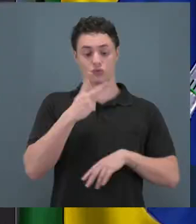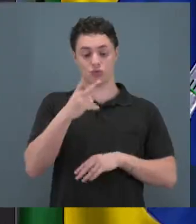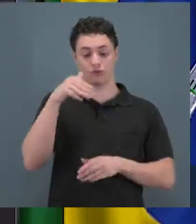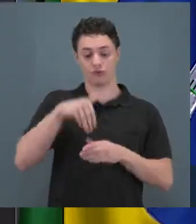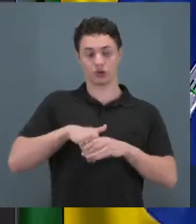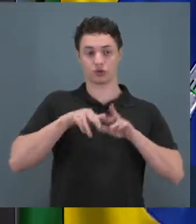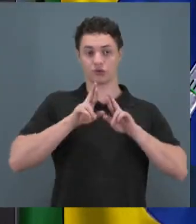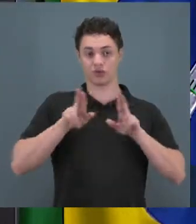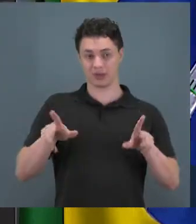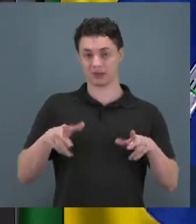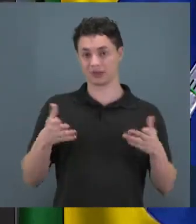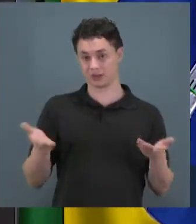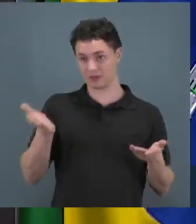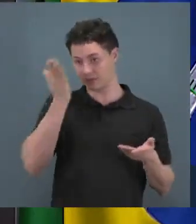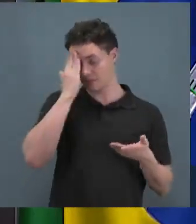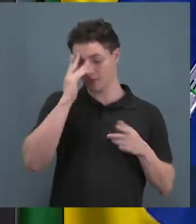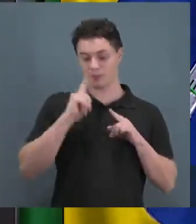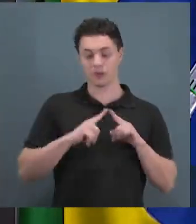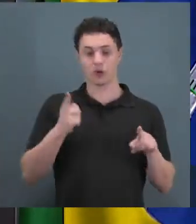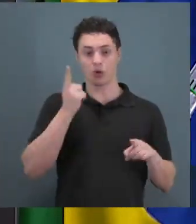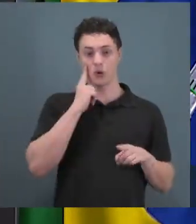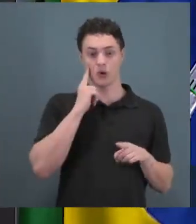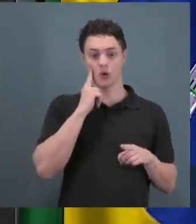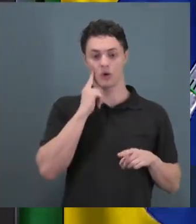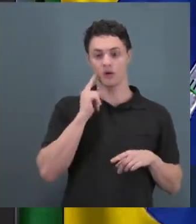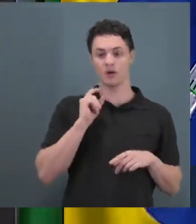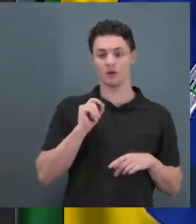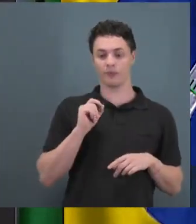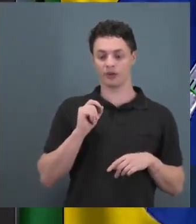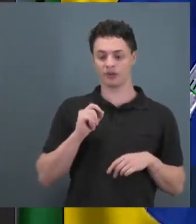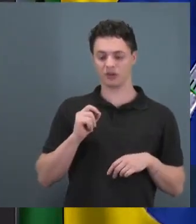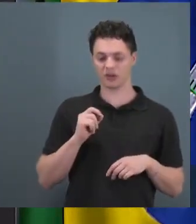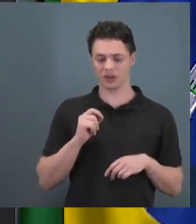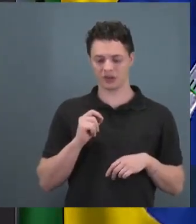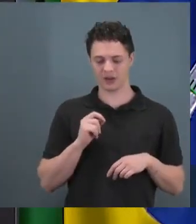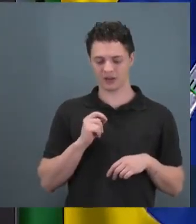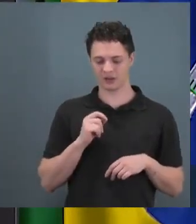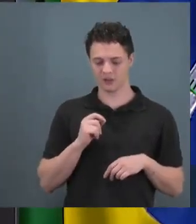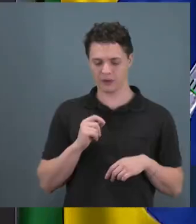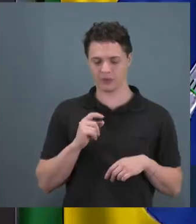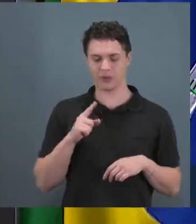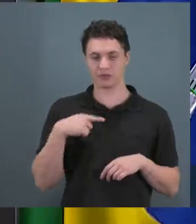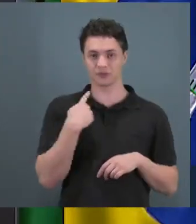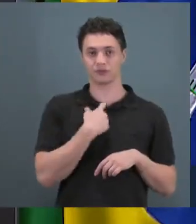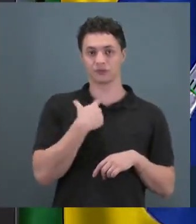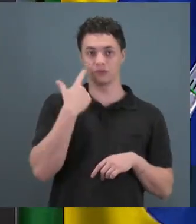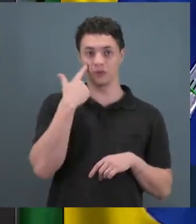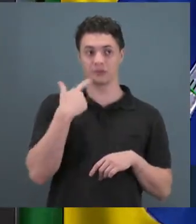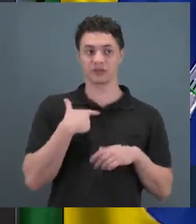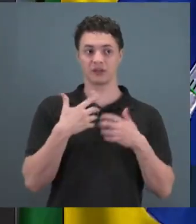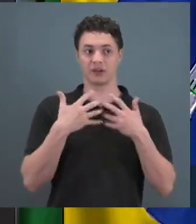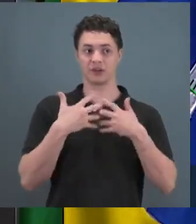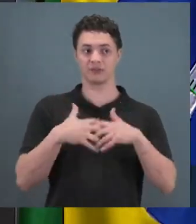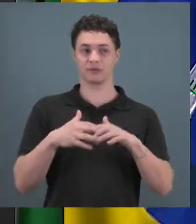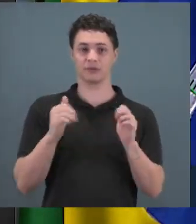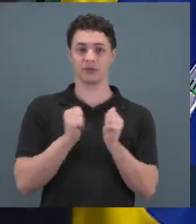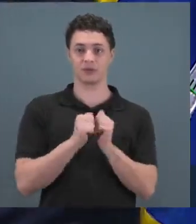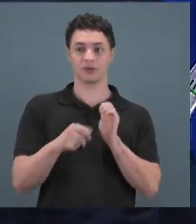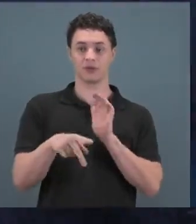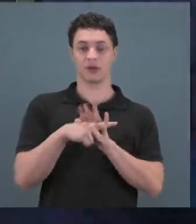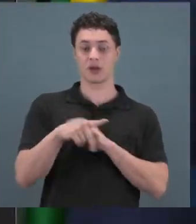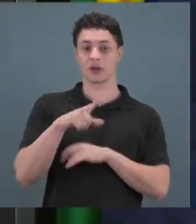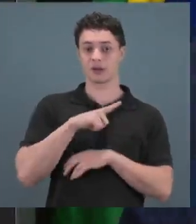votos. Mas olha o sinal que vem do alto. A gente está vendo o que está acontecendo com as